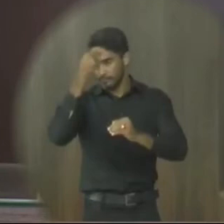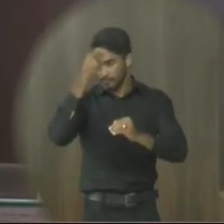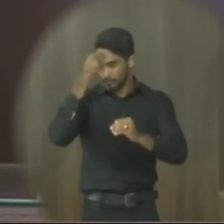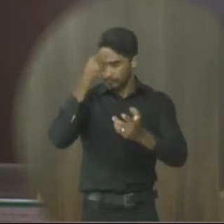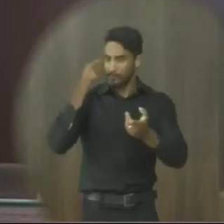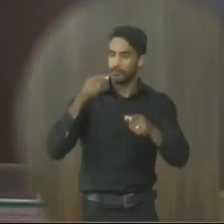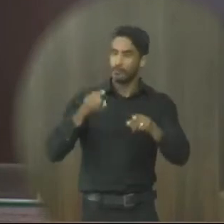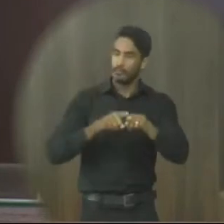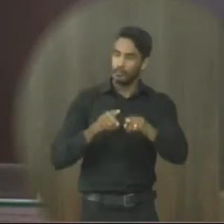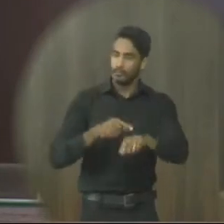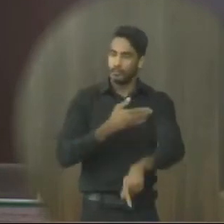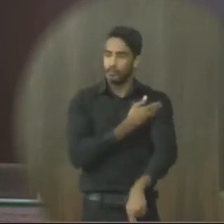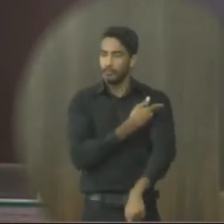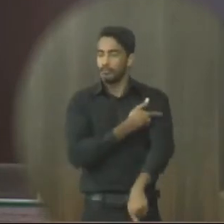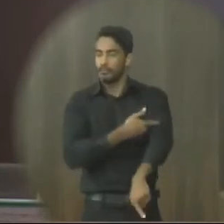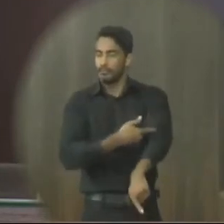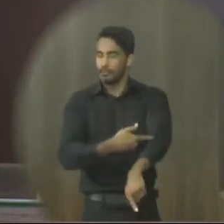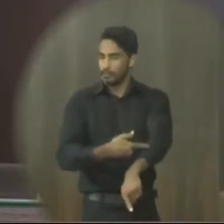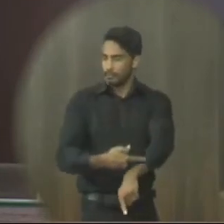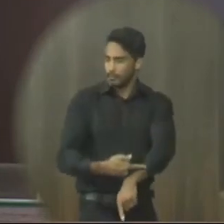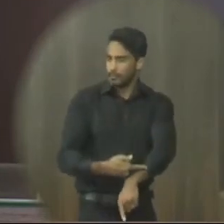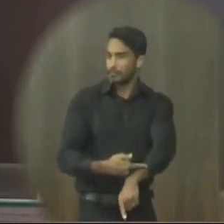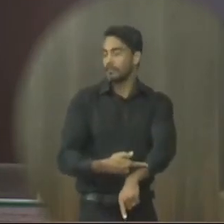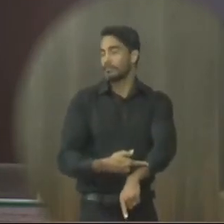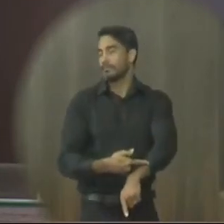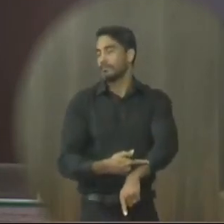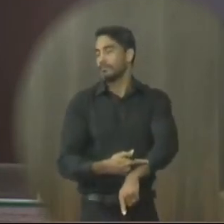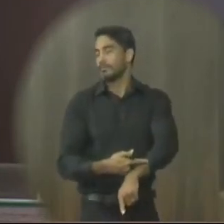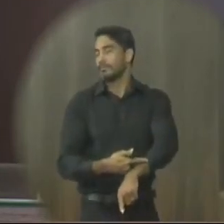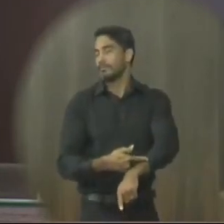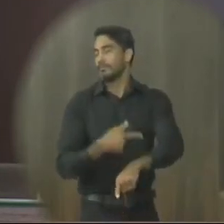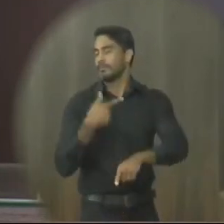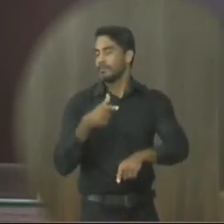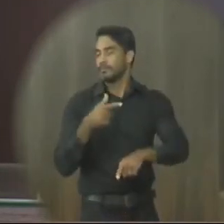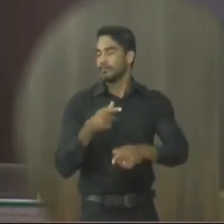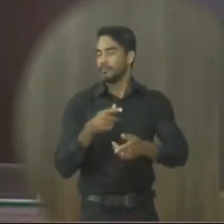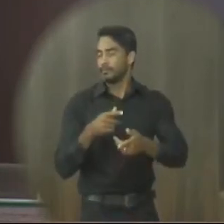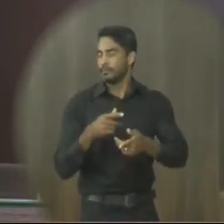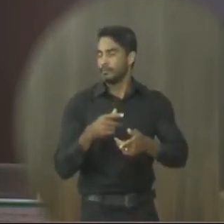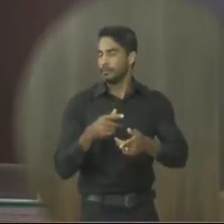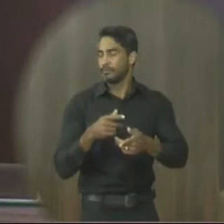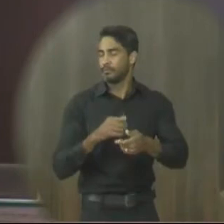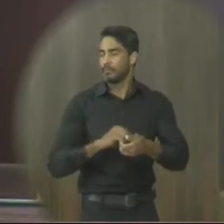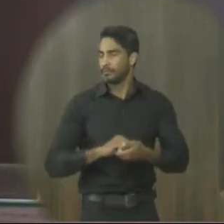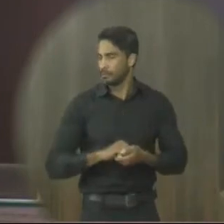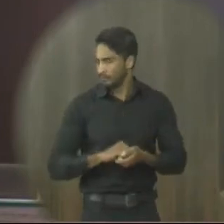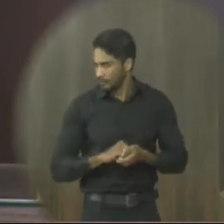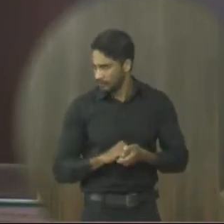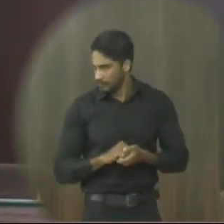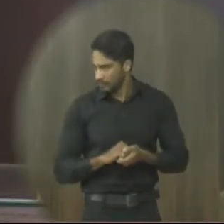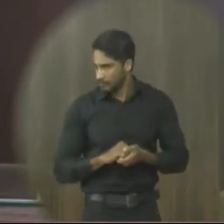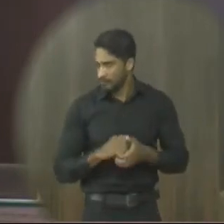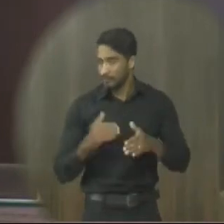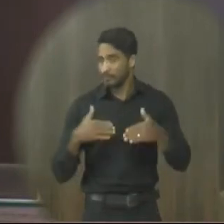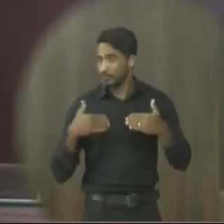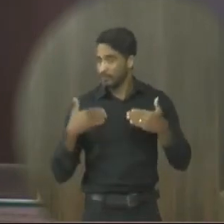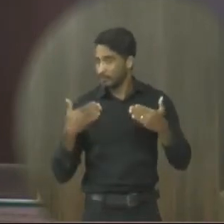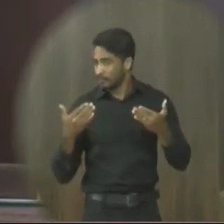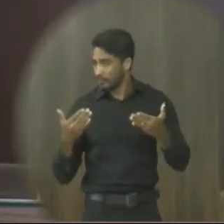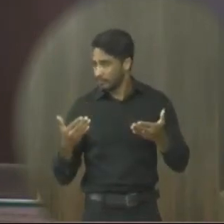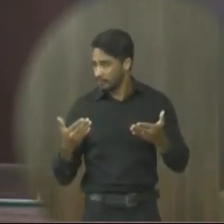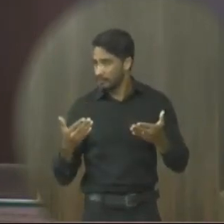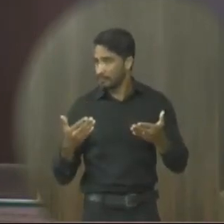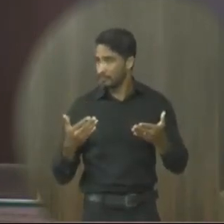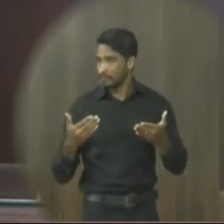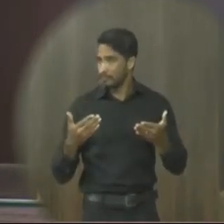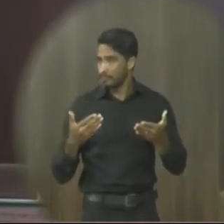bons costumes, preconizados pelas ordens de moleza internacional, cultando-se os